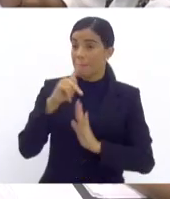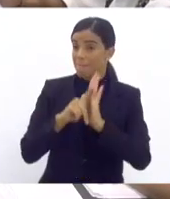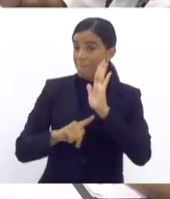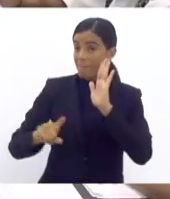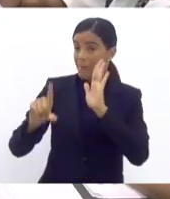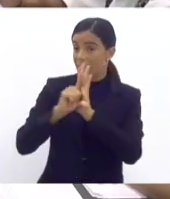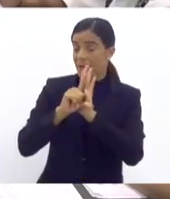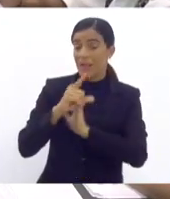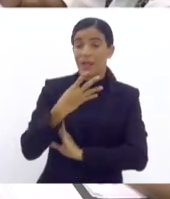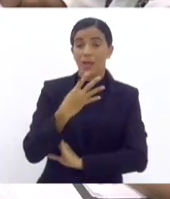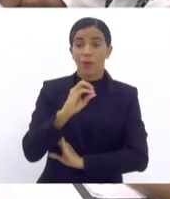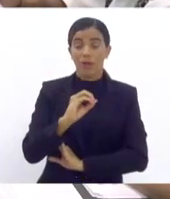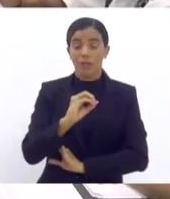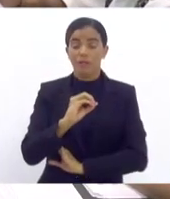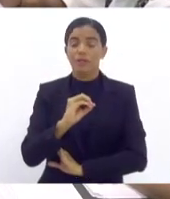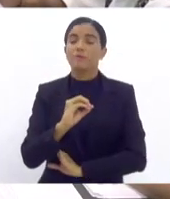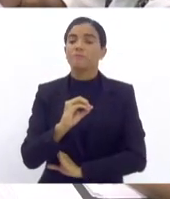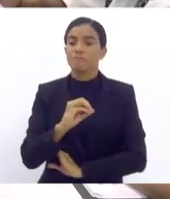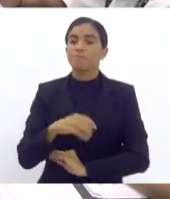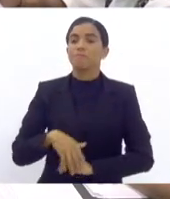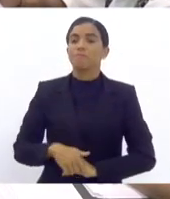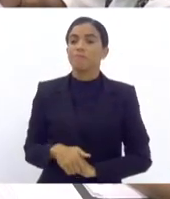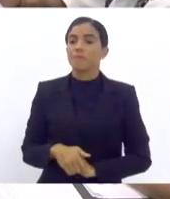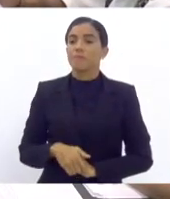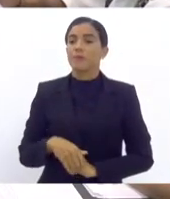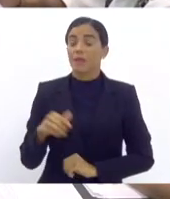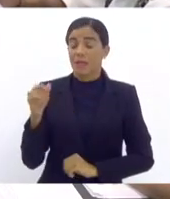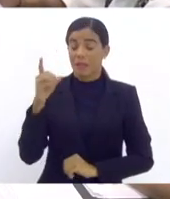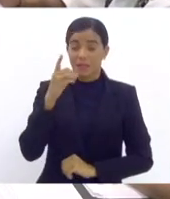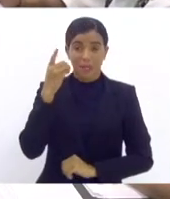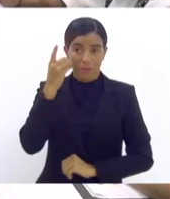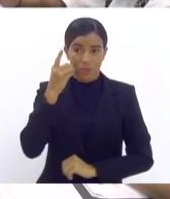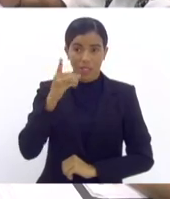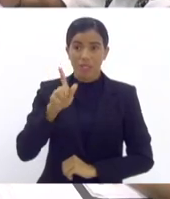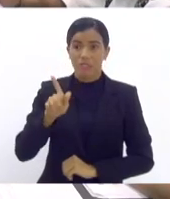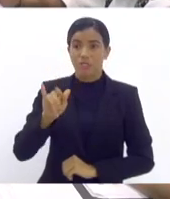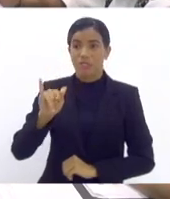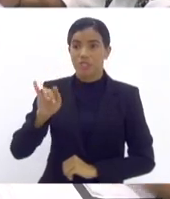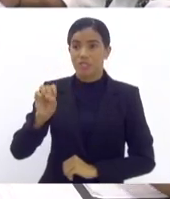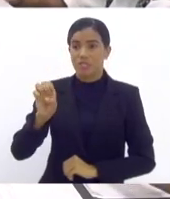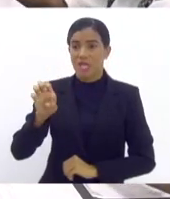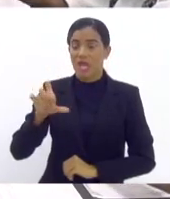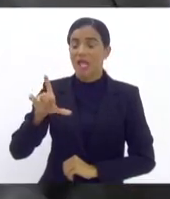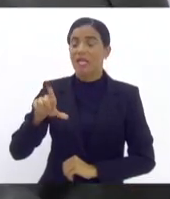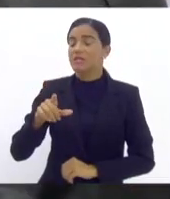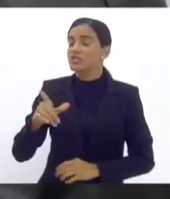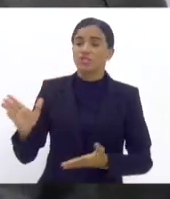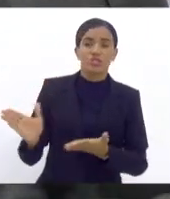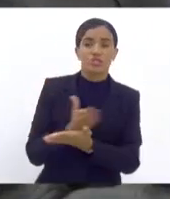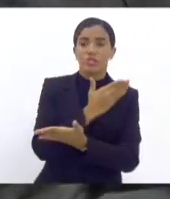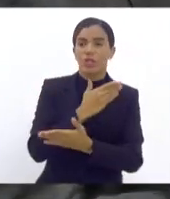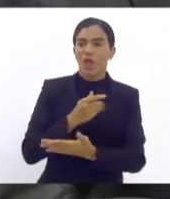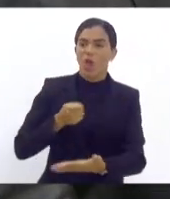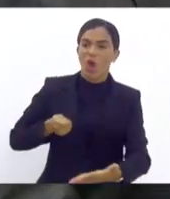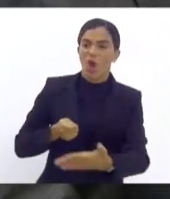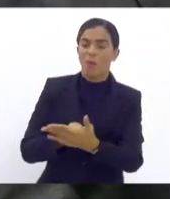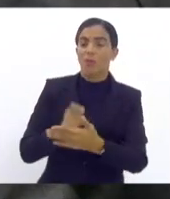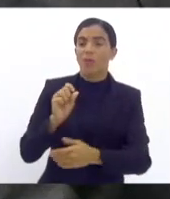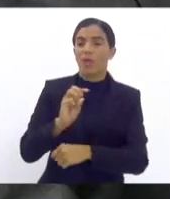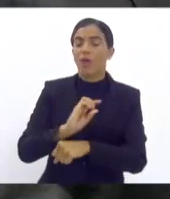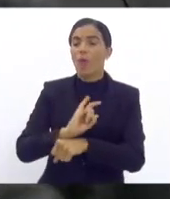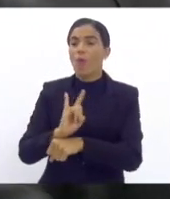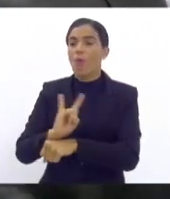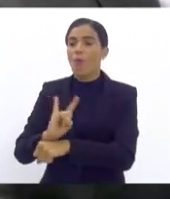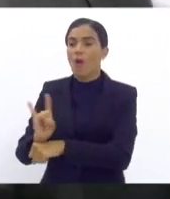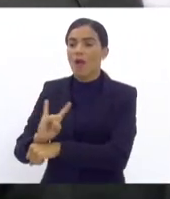40 da pauta é o 314 de 23 da deputada Gisele Monteiro, que institui a obrigatoriedade de fornecimento de Wi-Fi nas